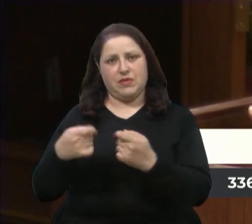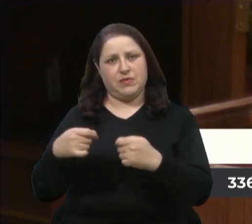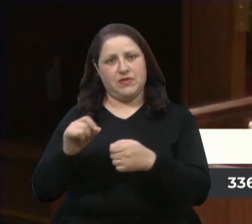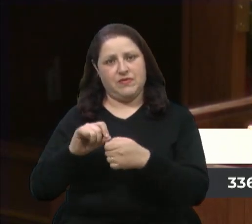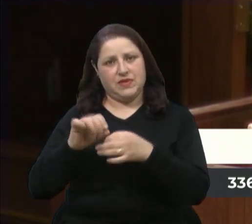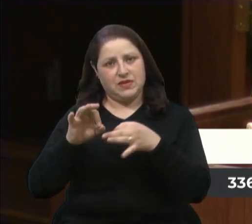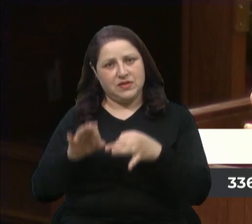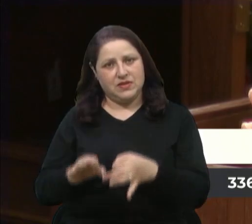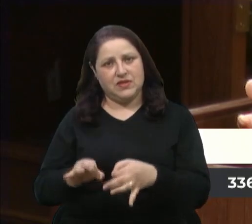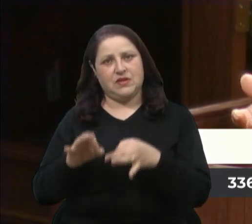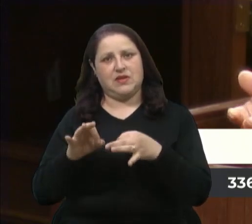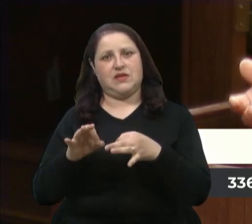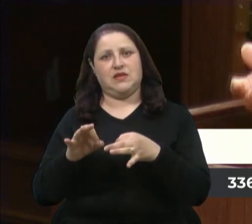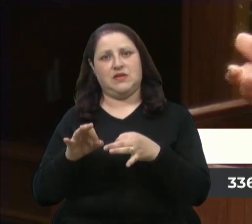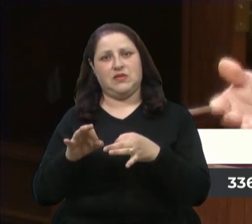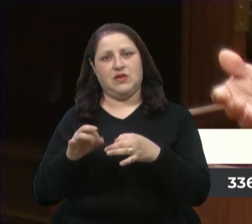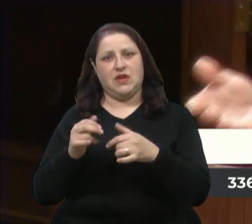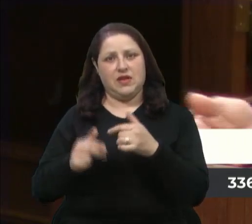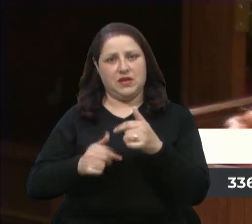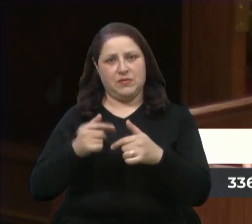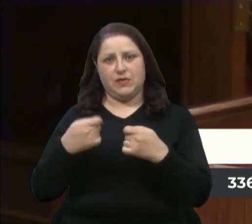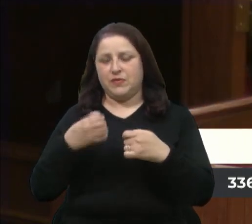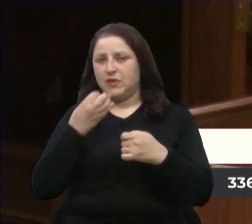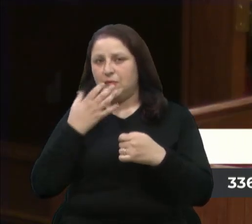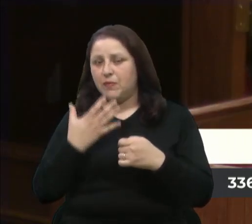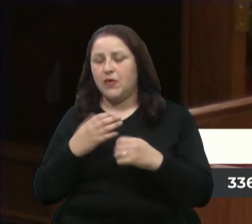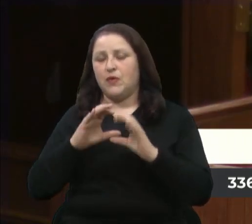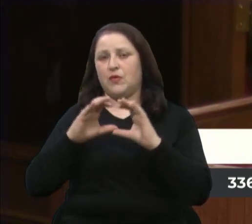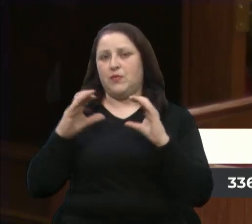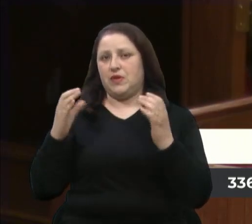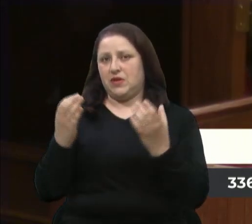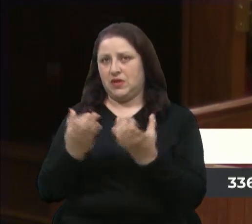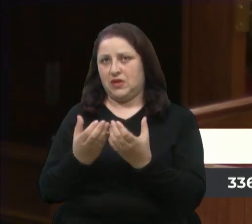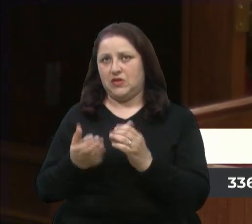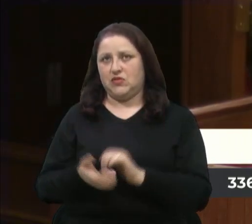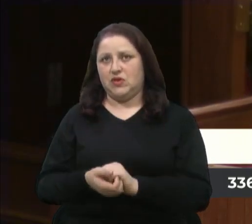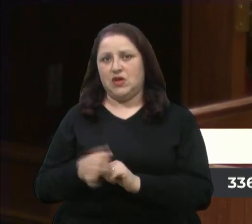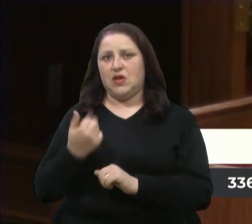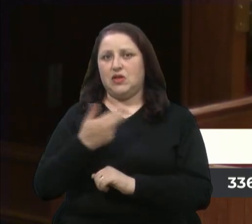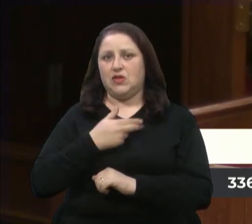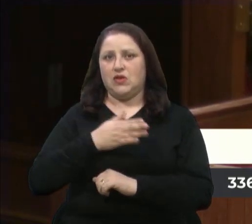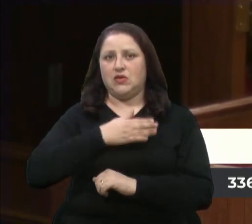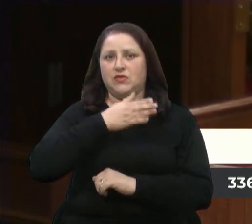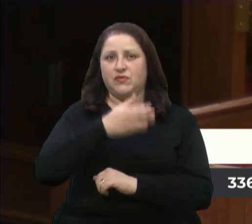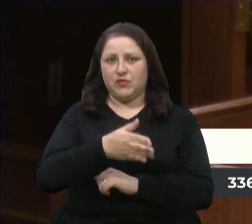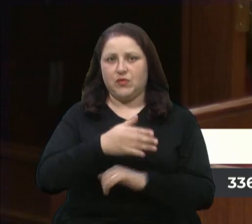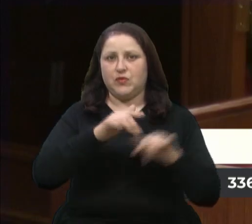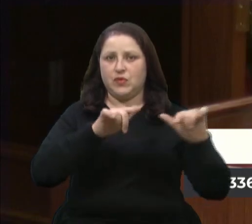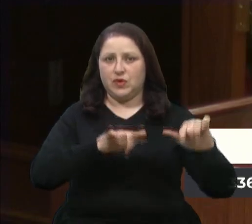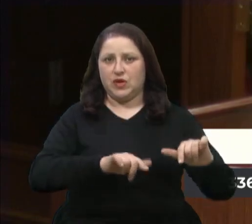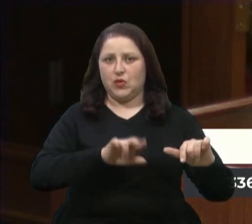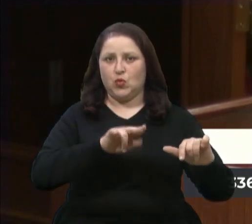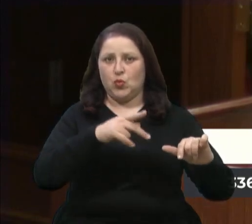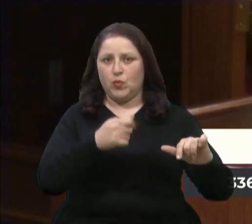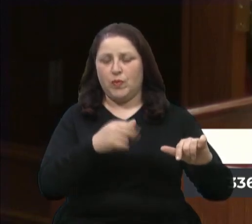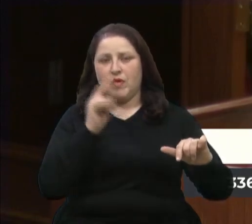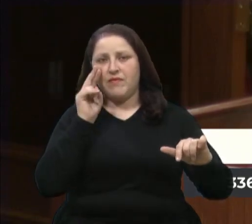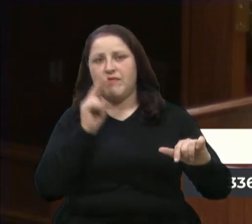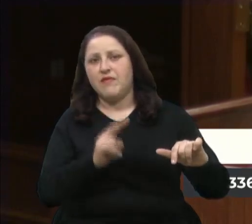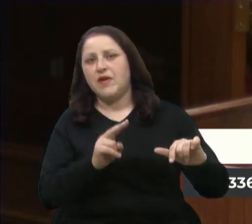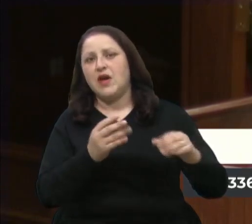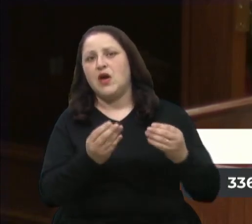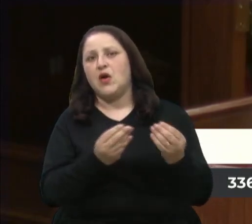feito, um trabalho que tem que ser bom para a nossa comunidade. Passamos ali pela UPA para nós ver como é que